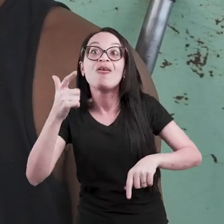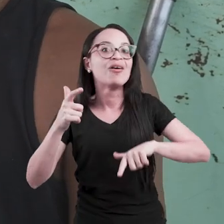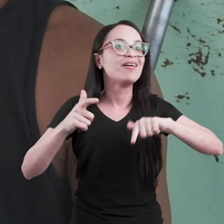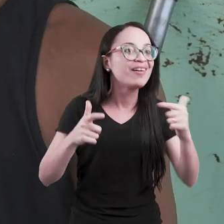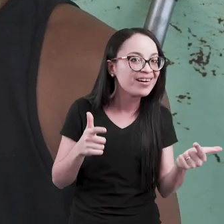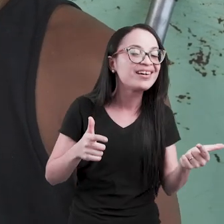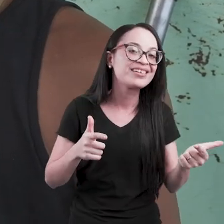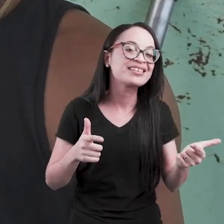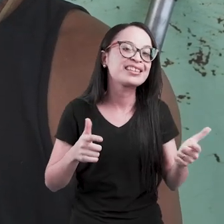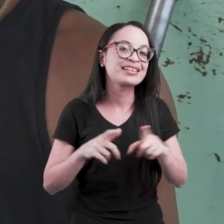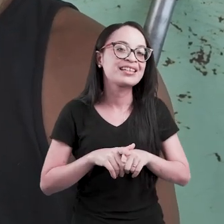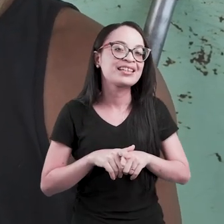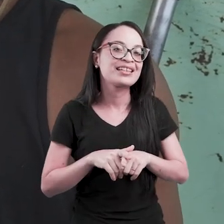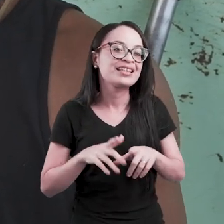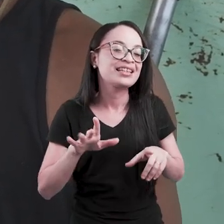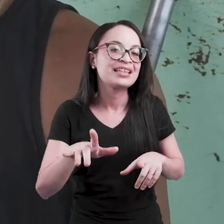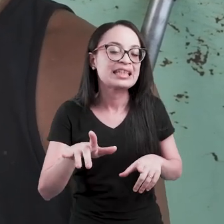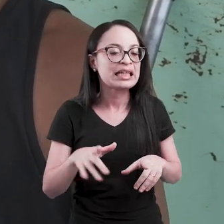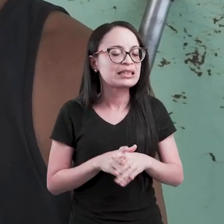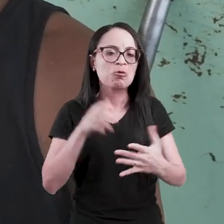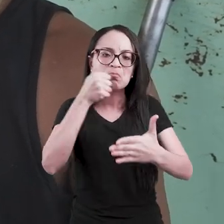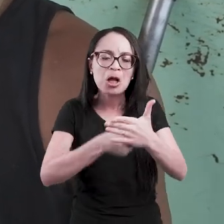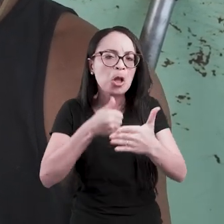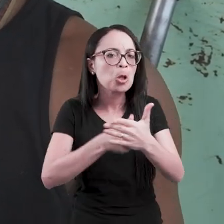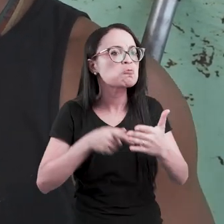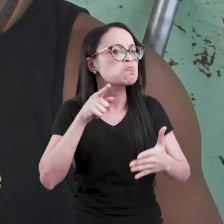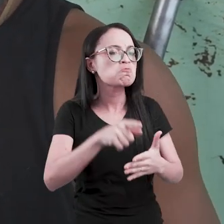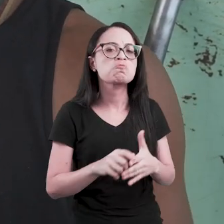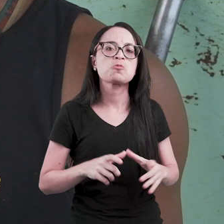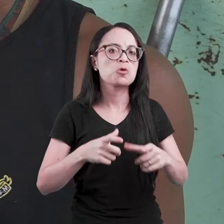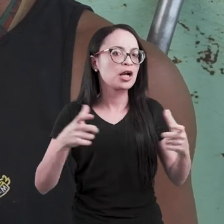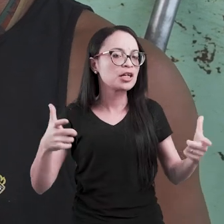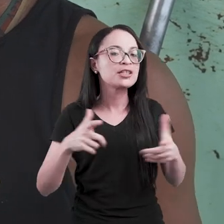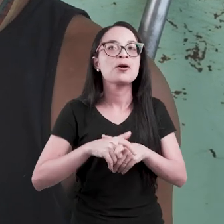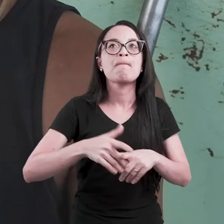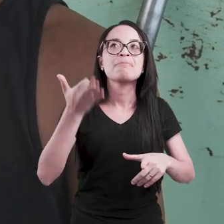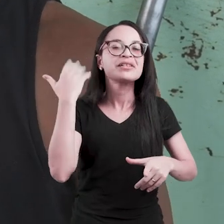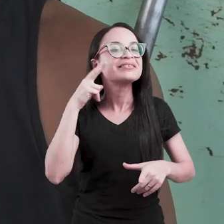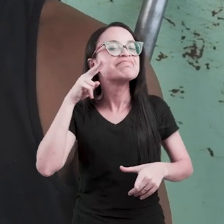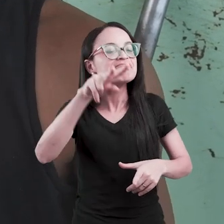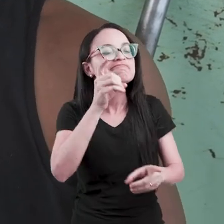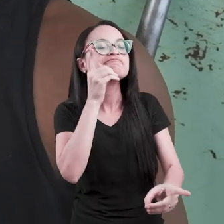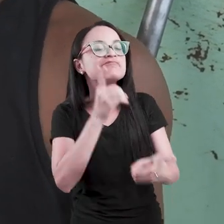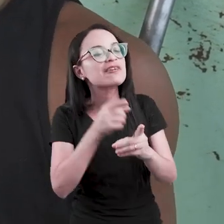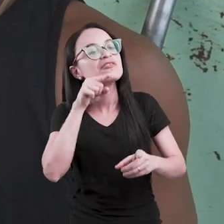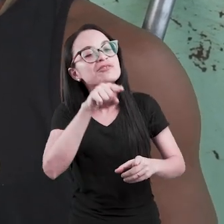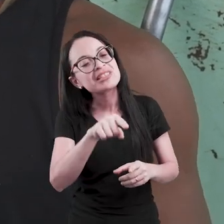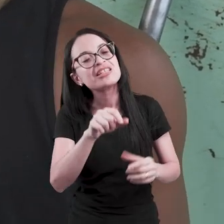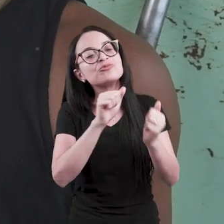né? E você vê que a luta de vocês é grande, né? Eu lembro de pequeno que eu vejo de vocês aqui na feira,